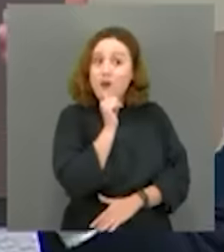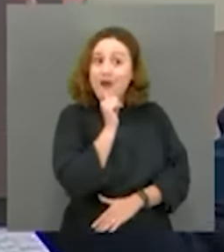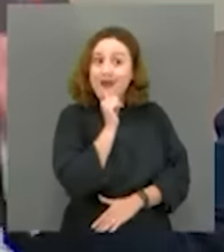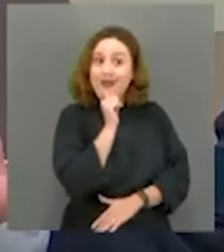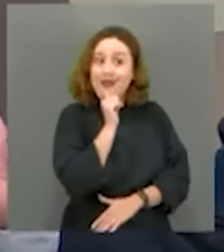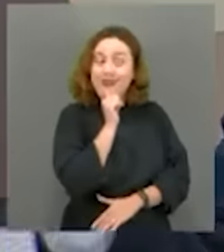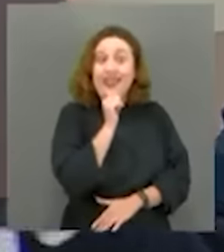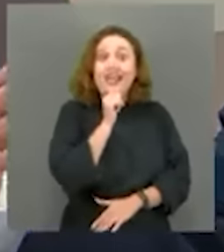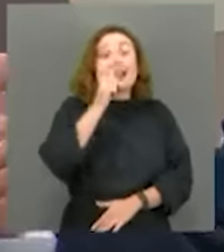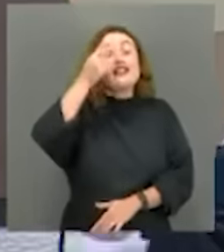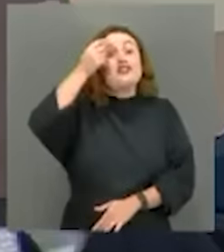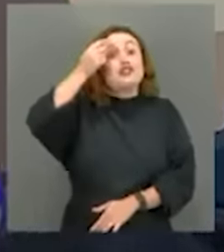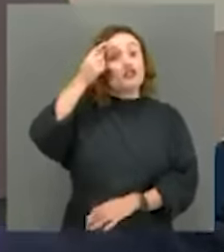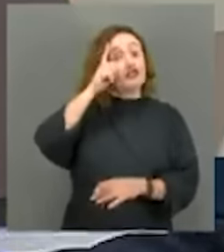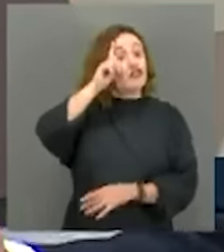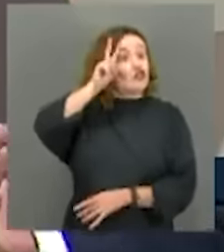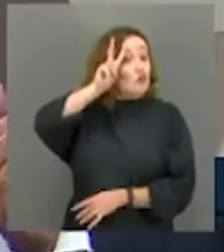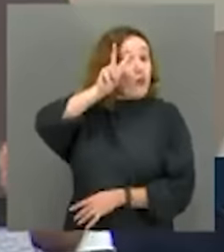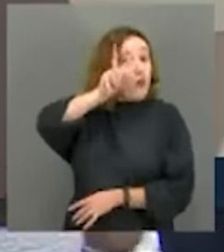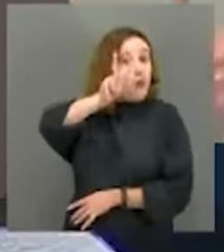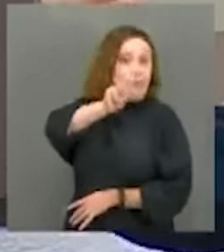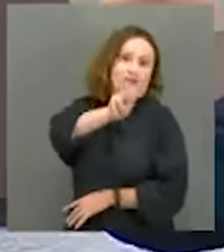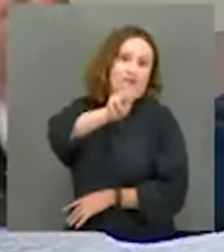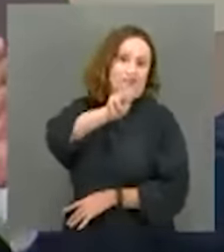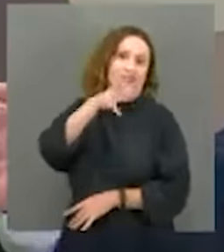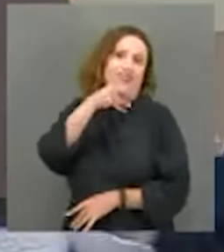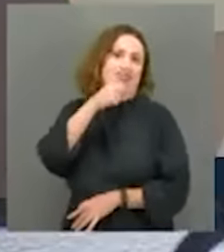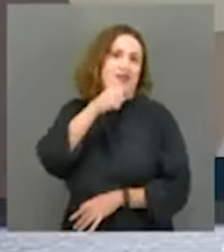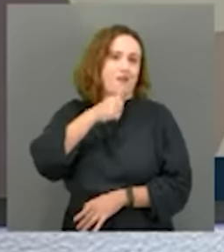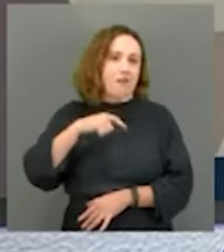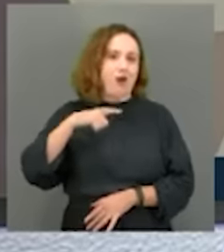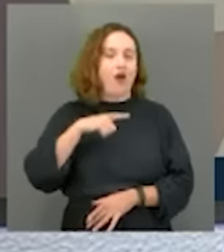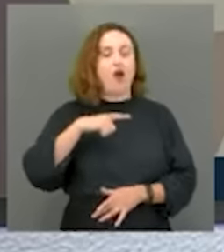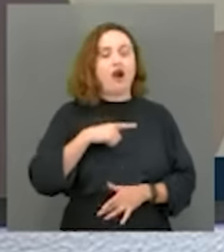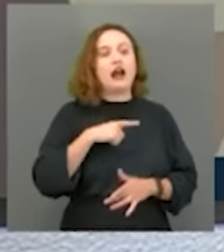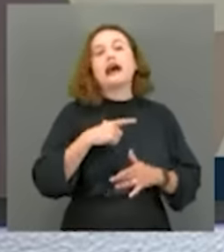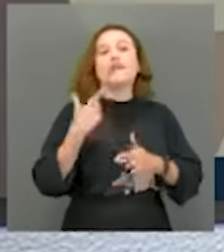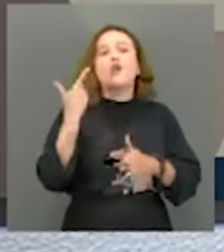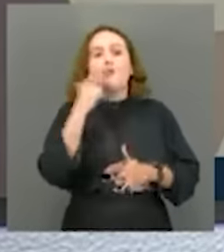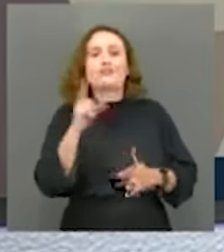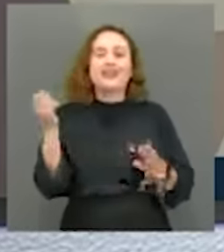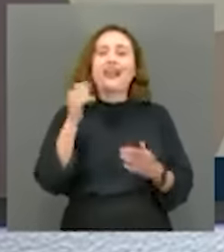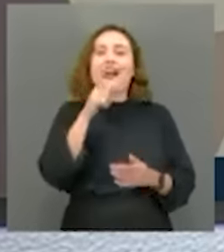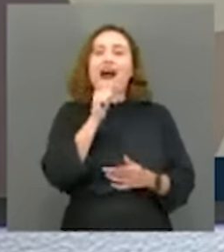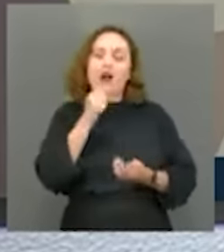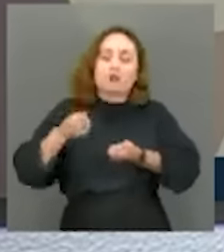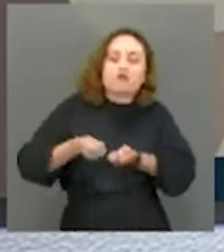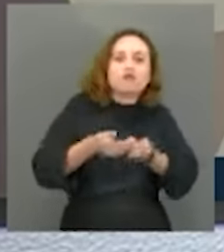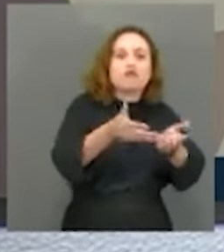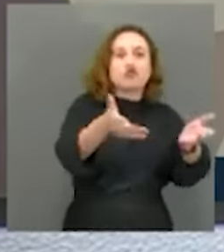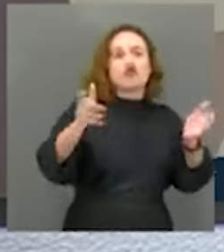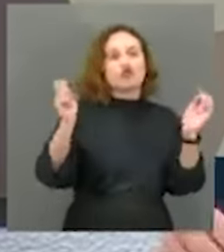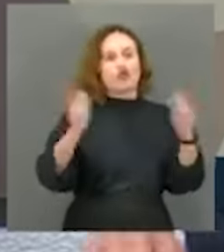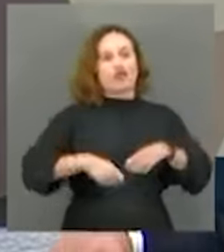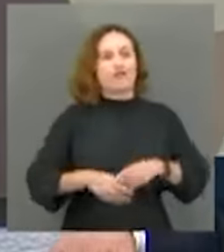vítima foi difusa foi coletiva foi toda a comunidade e assim por diante um segundo tema que está sendo majorado é